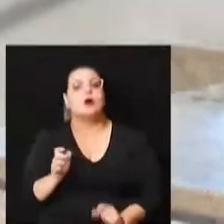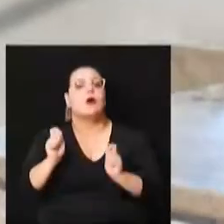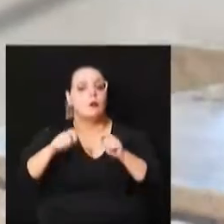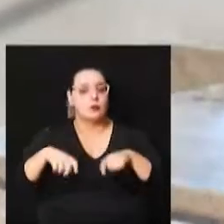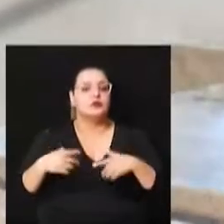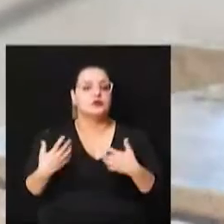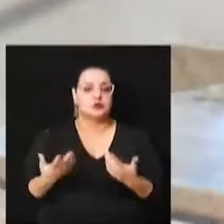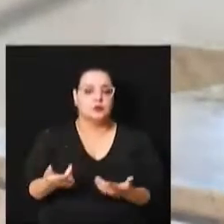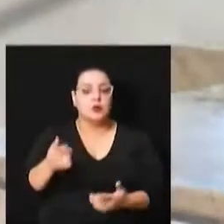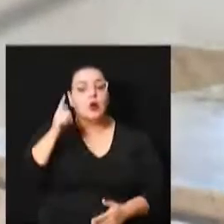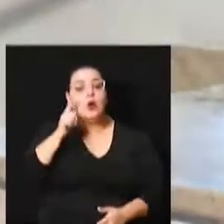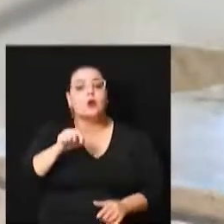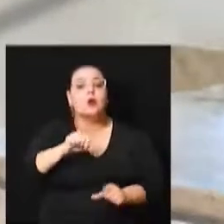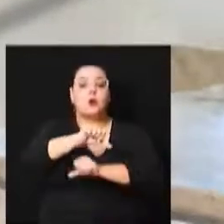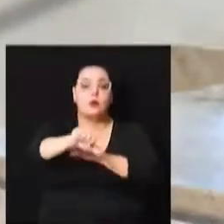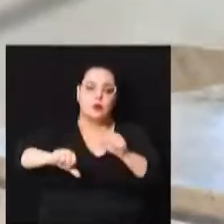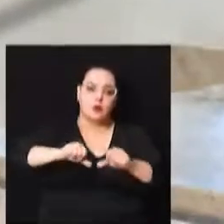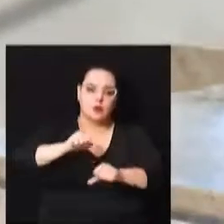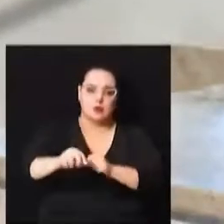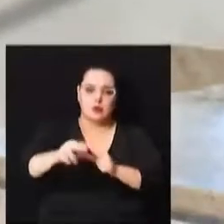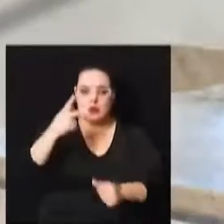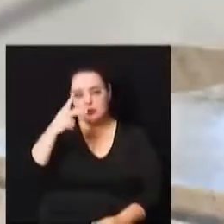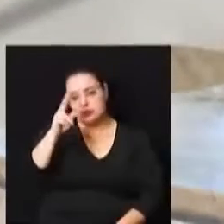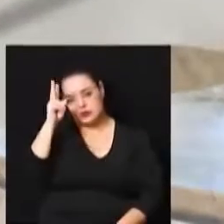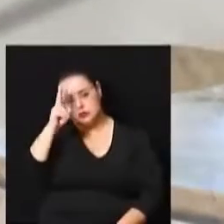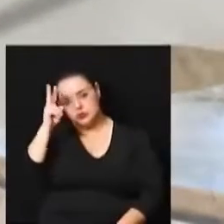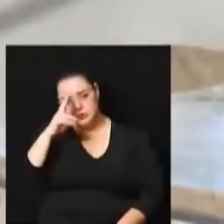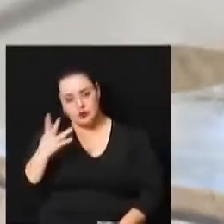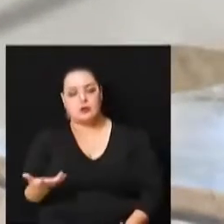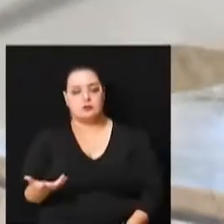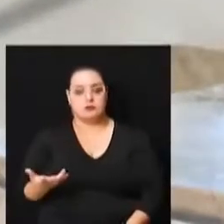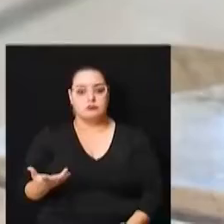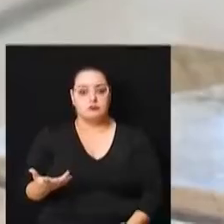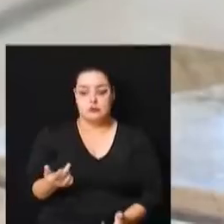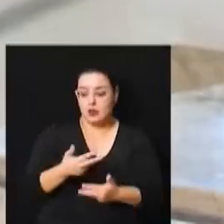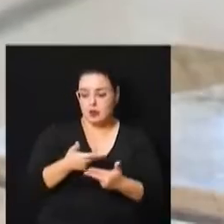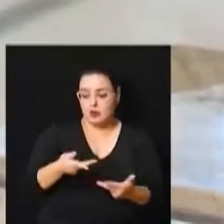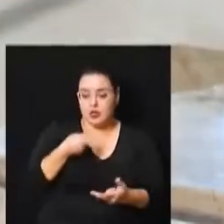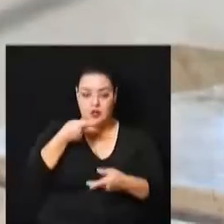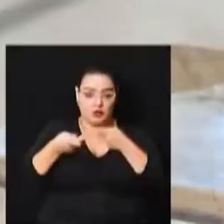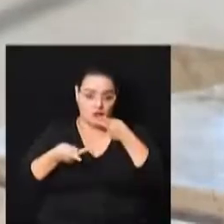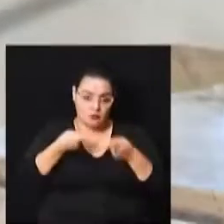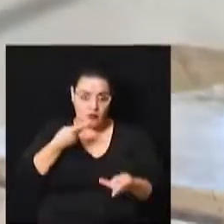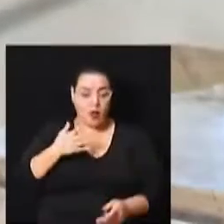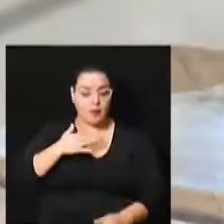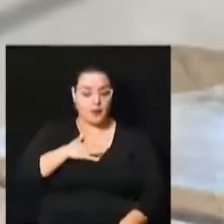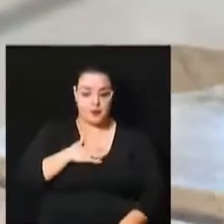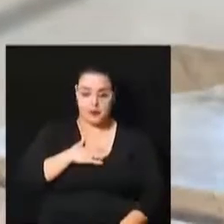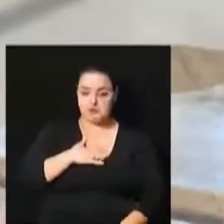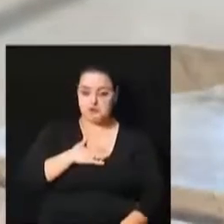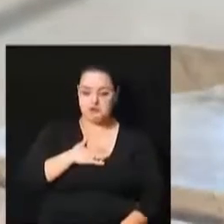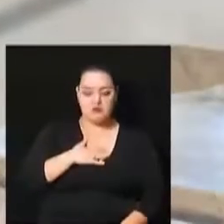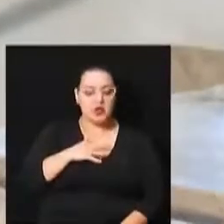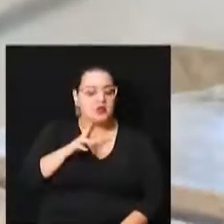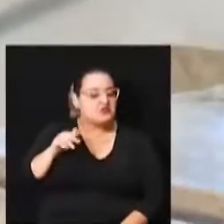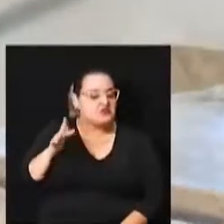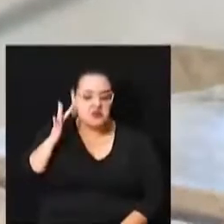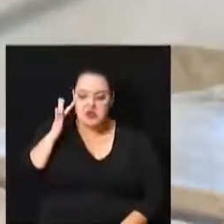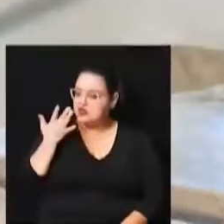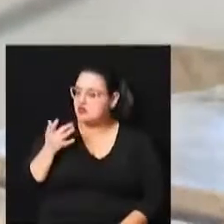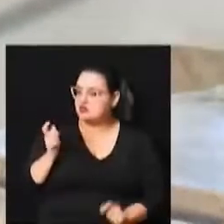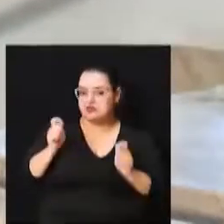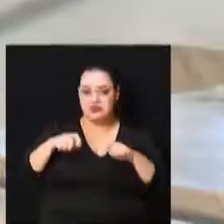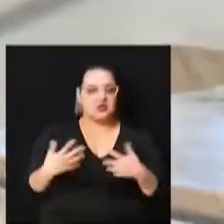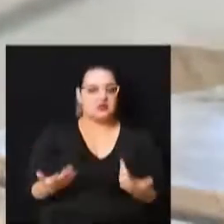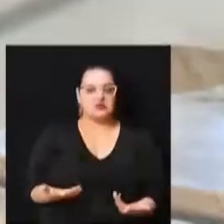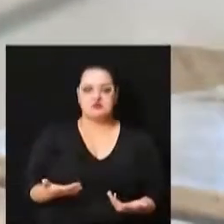descobre que é possível, você consegue transformar a sua história. Então, uma coisa que eu falo, que para mim, eu nunca achei que isso seria possível. Eu